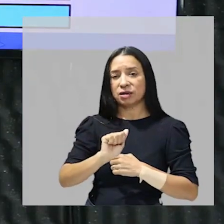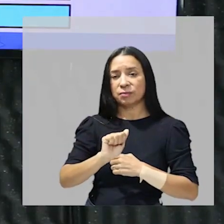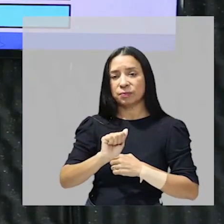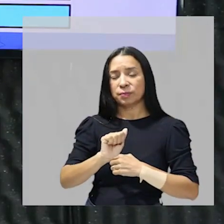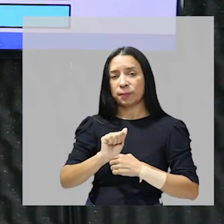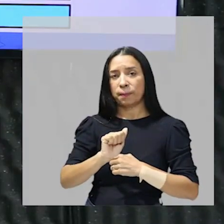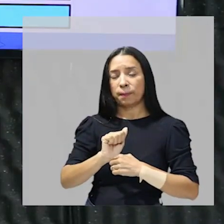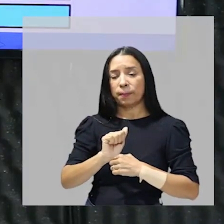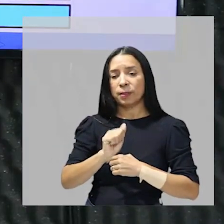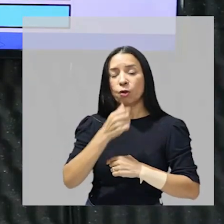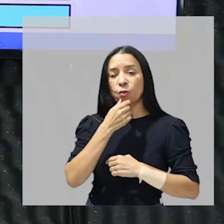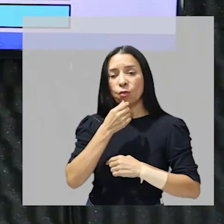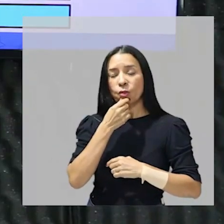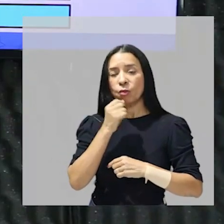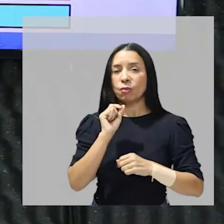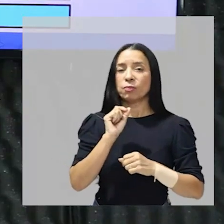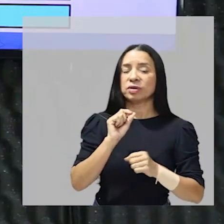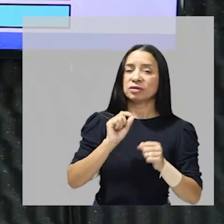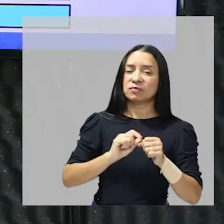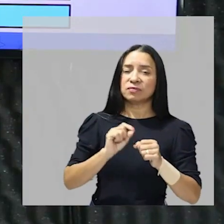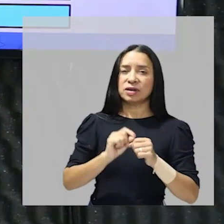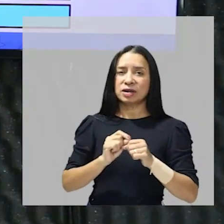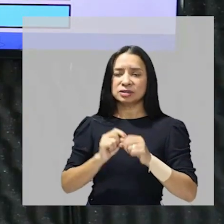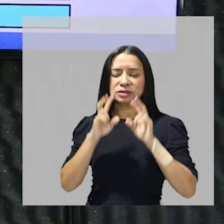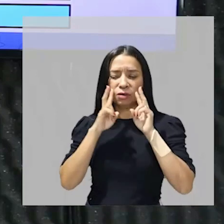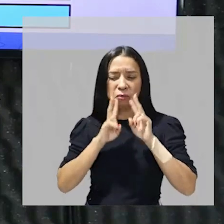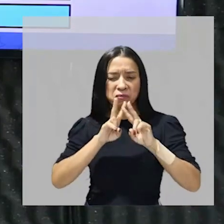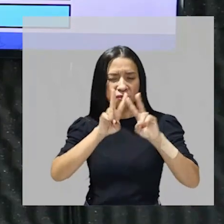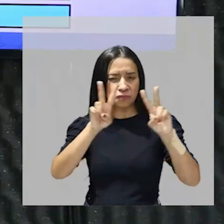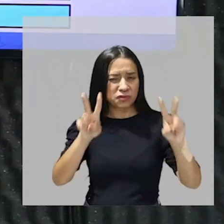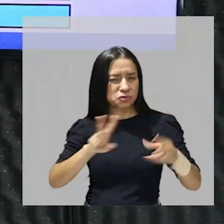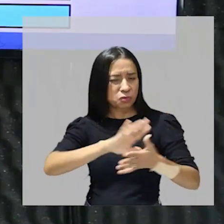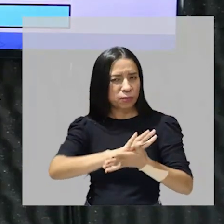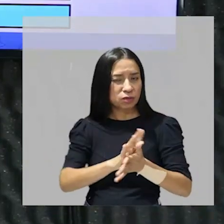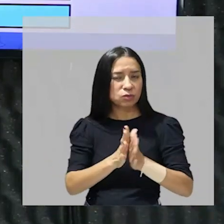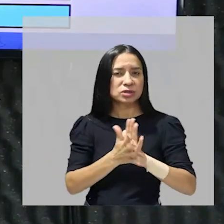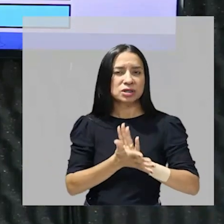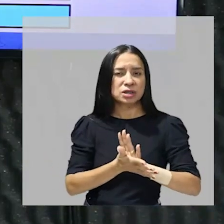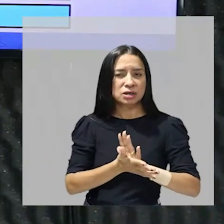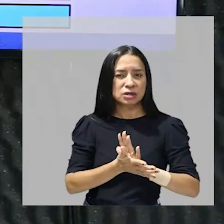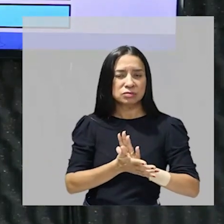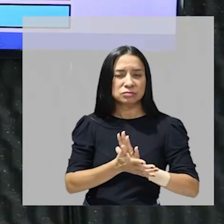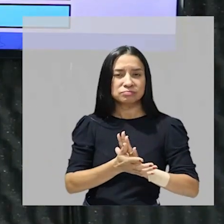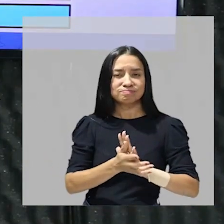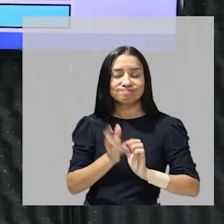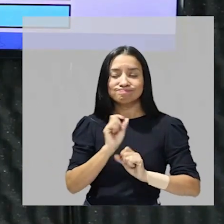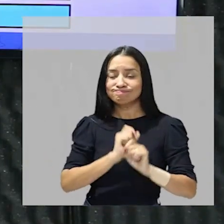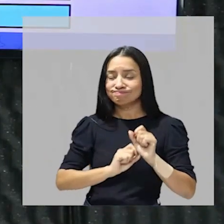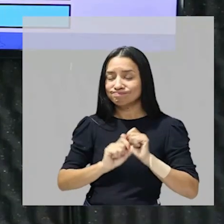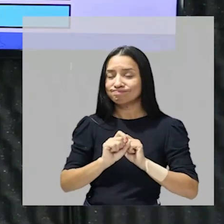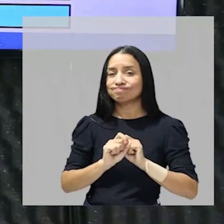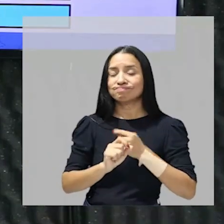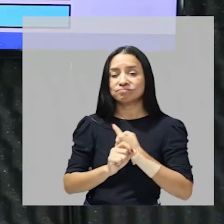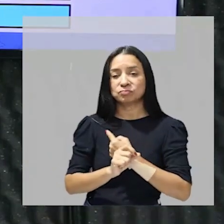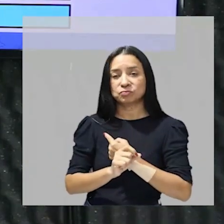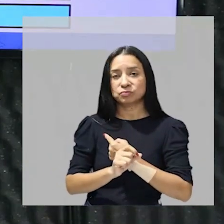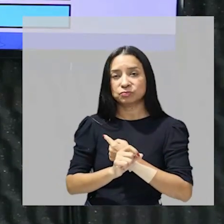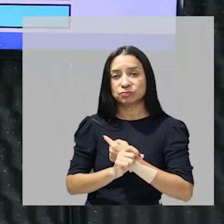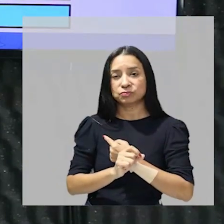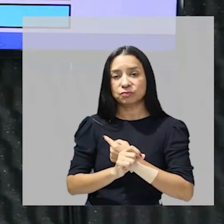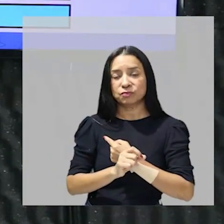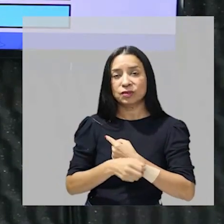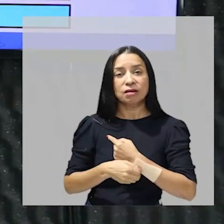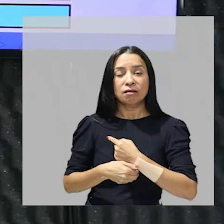eles são vistos, digamos, entre aspas, com maus olhos, que tem a ver com a orientação sexual do indivíduo, ela